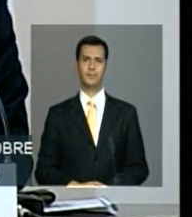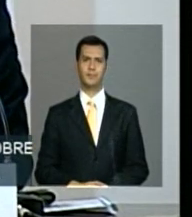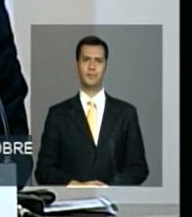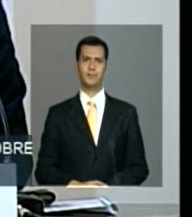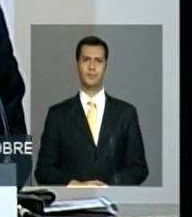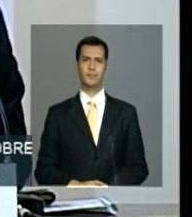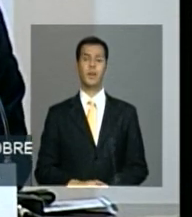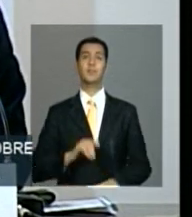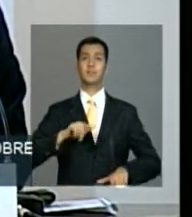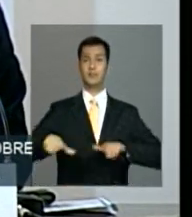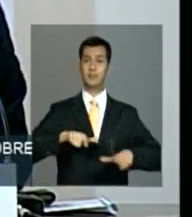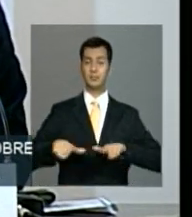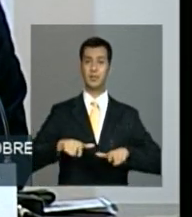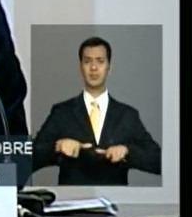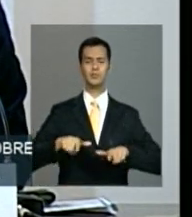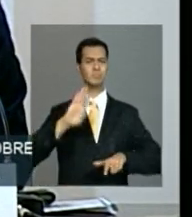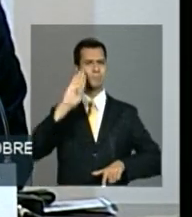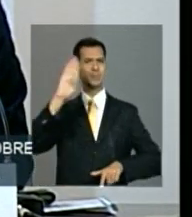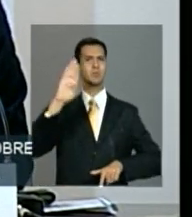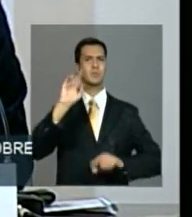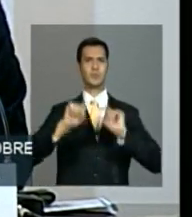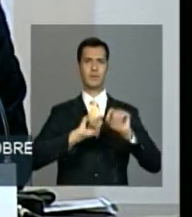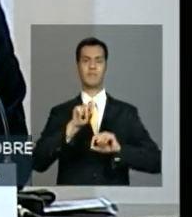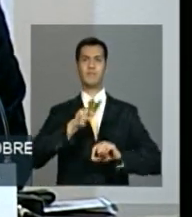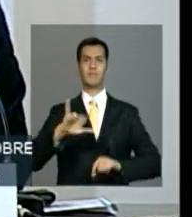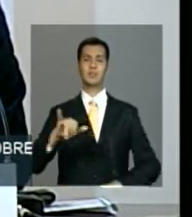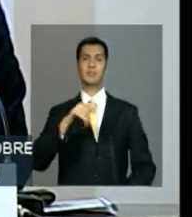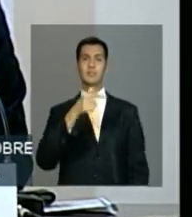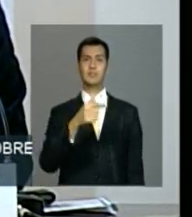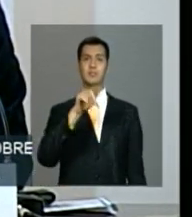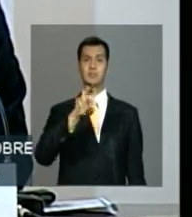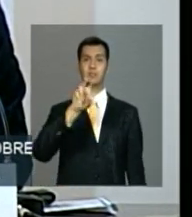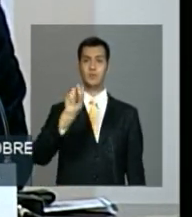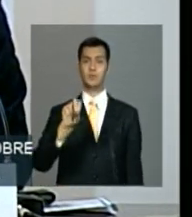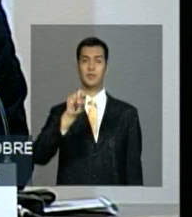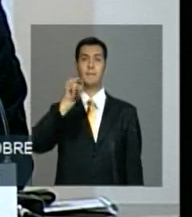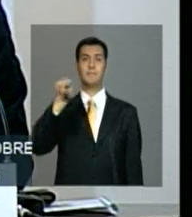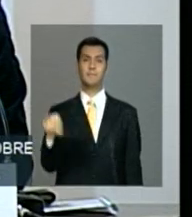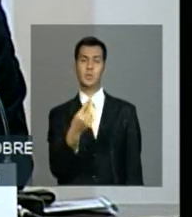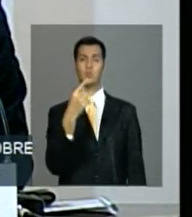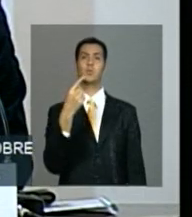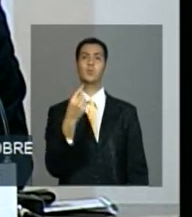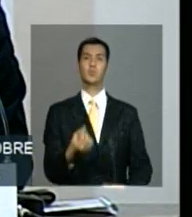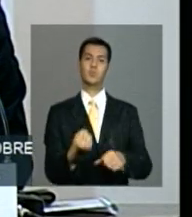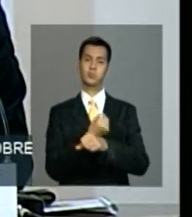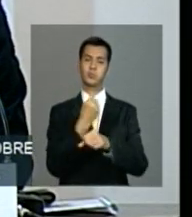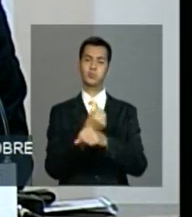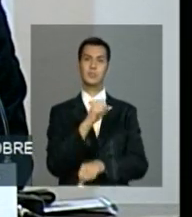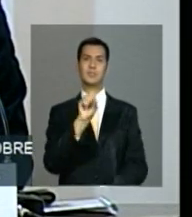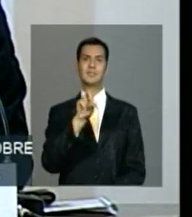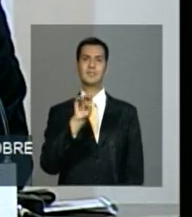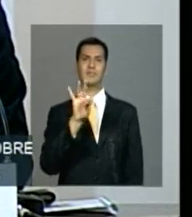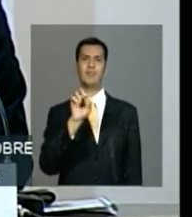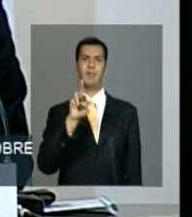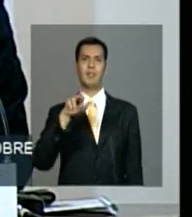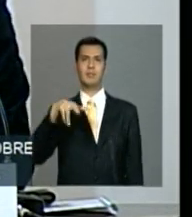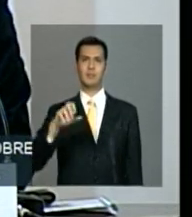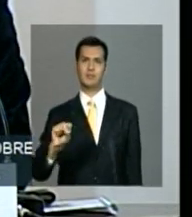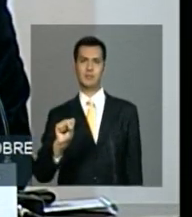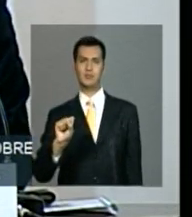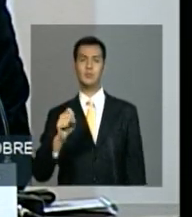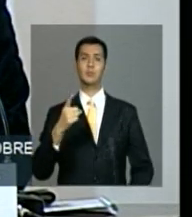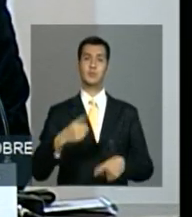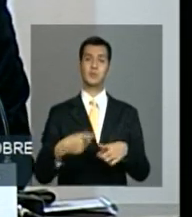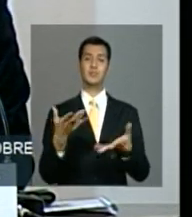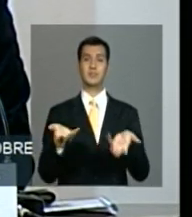ação é a implantação de 750.000 cisternas para que a gente possa